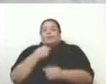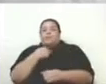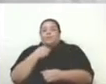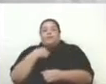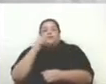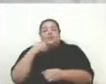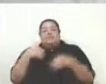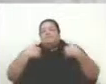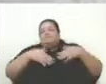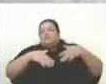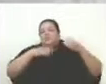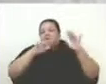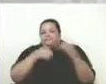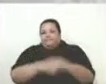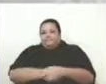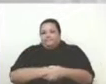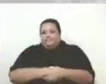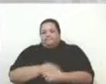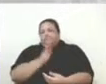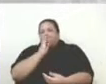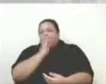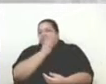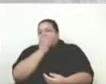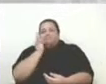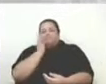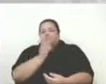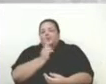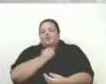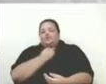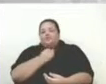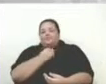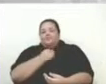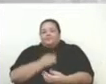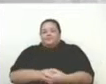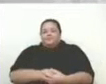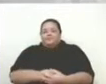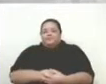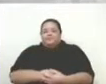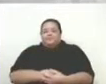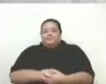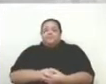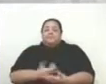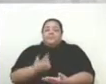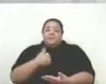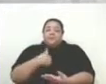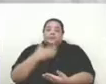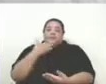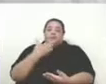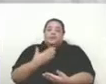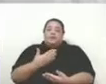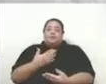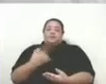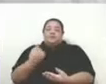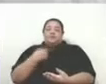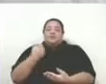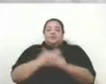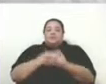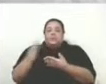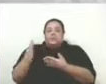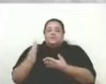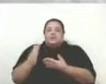quieta, deixar a coisa parada. Então, estou fazendo essa solicitação para que a gente comece esse estudo,